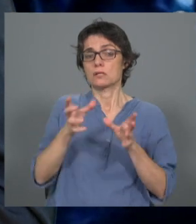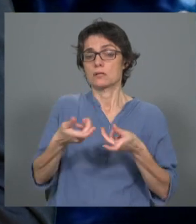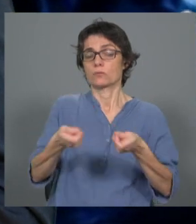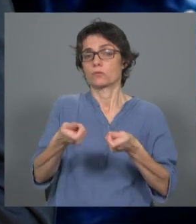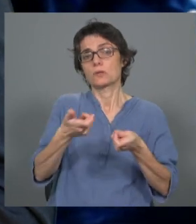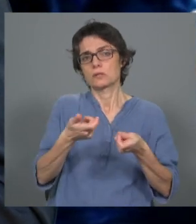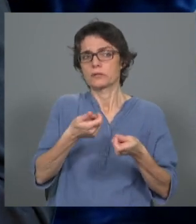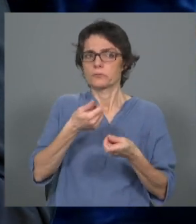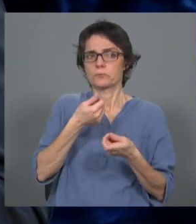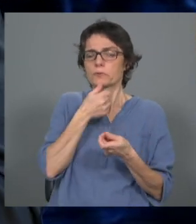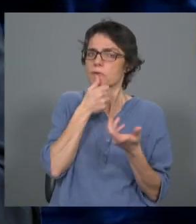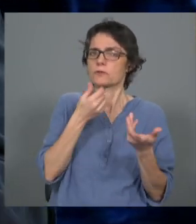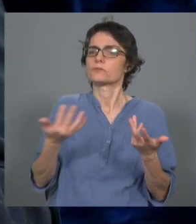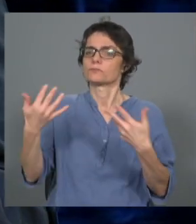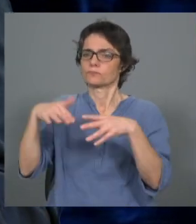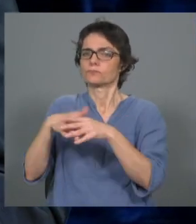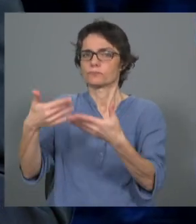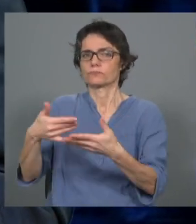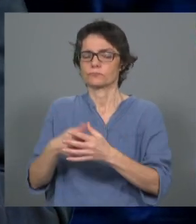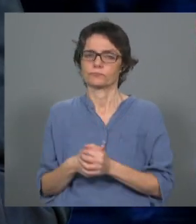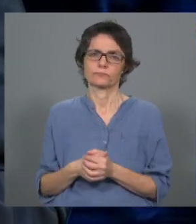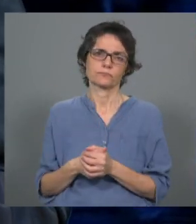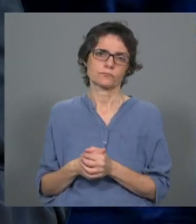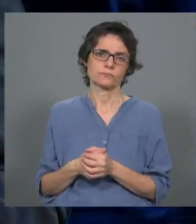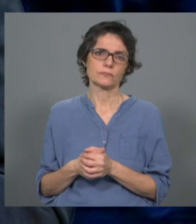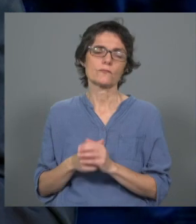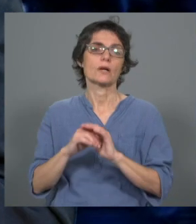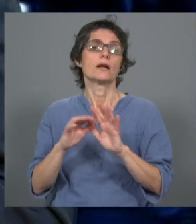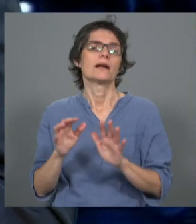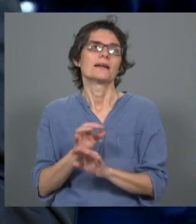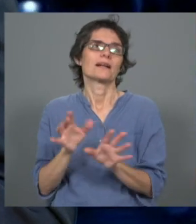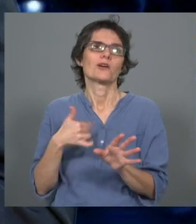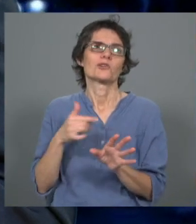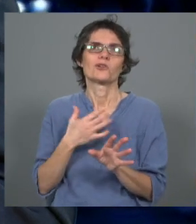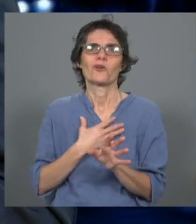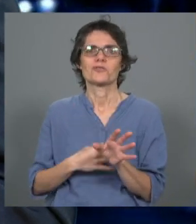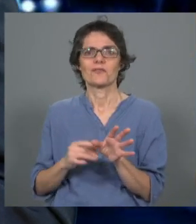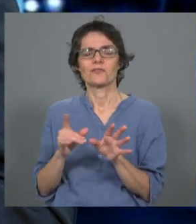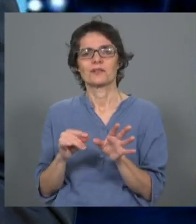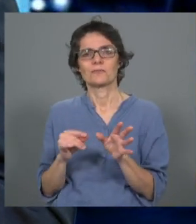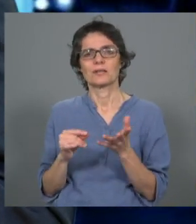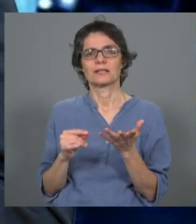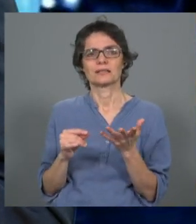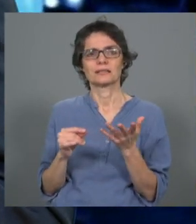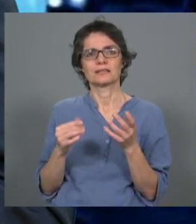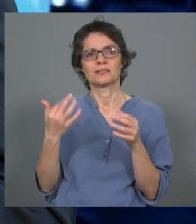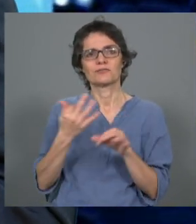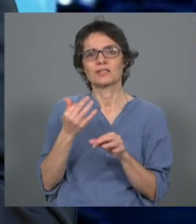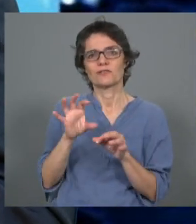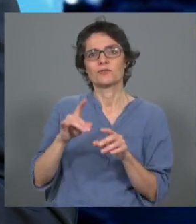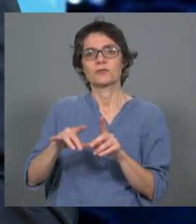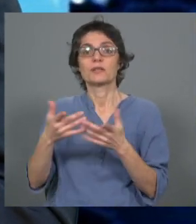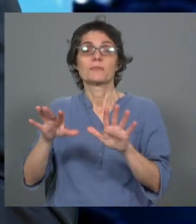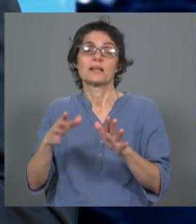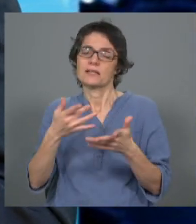oportunidade. Não é como nós gostaríamos de mostrar a festa, mas é a forma possível. Por isso é uma